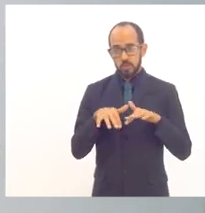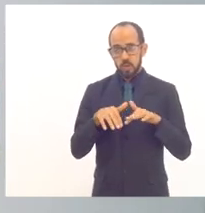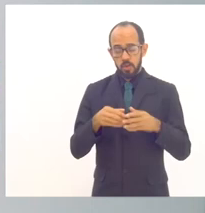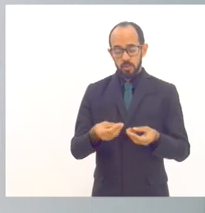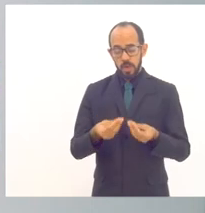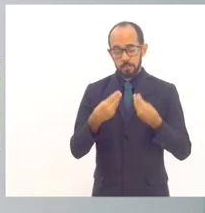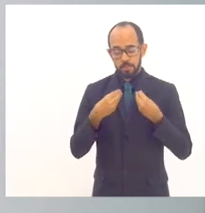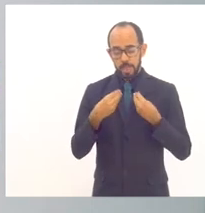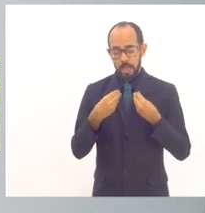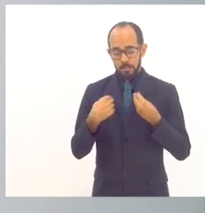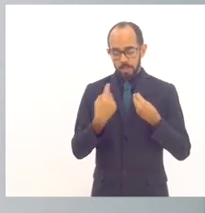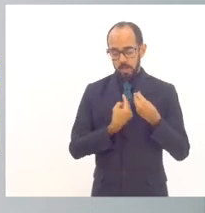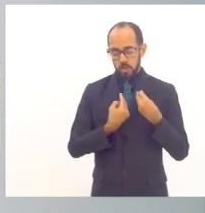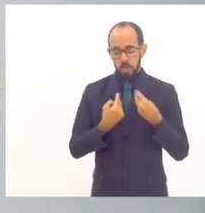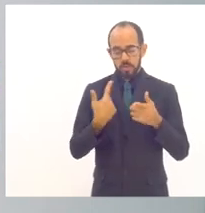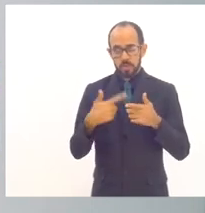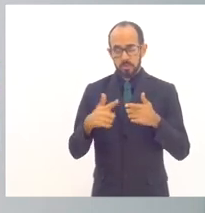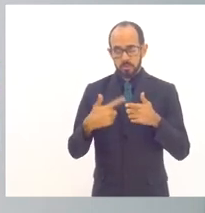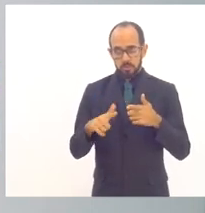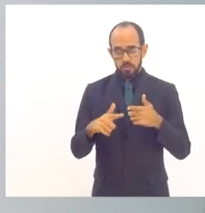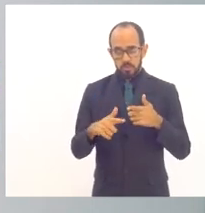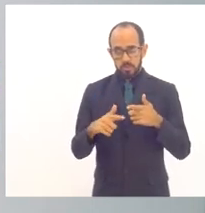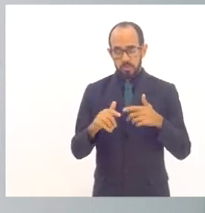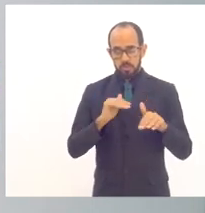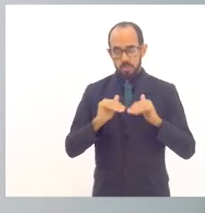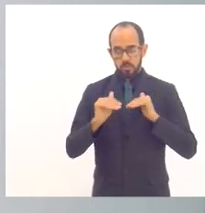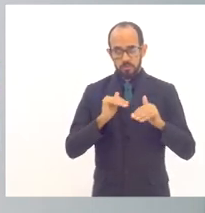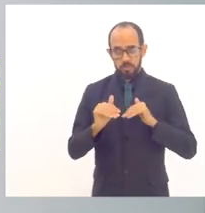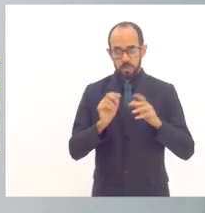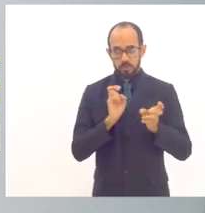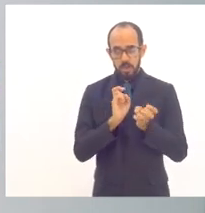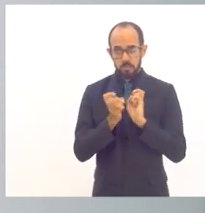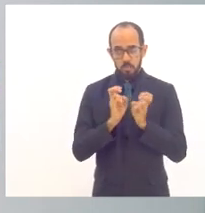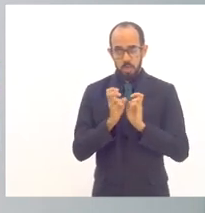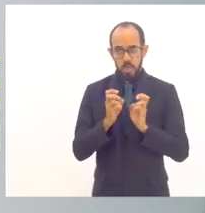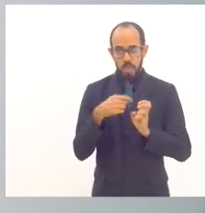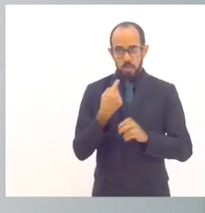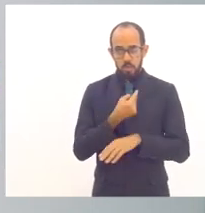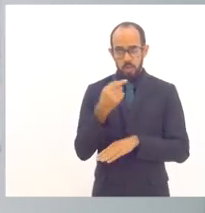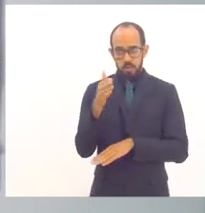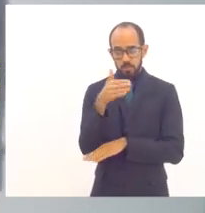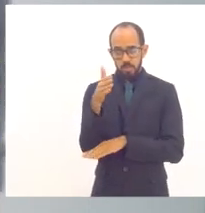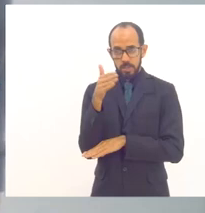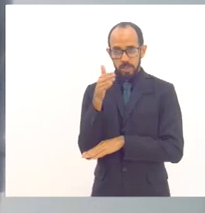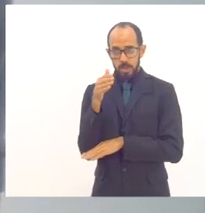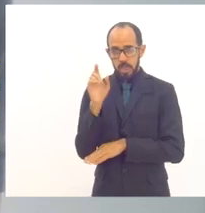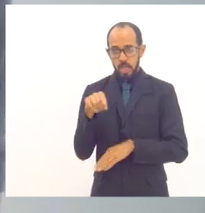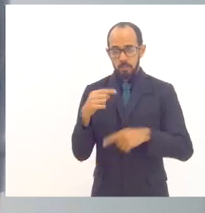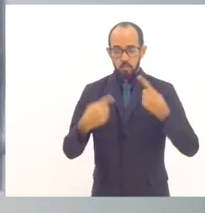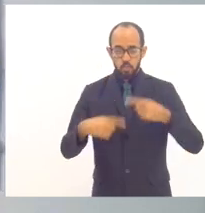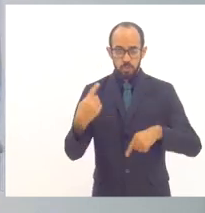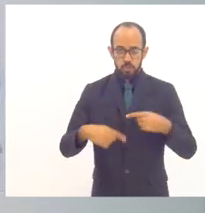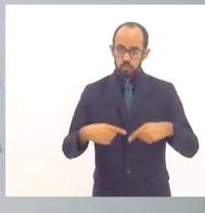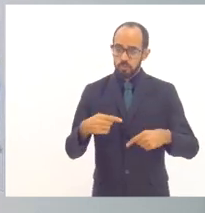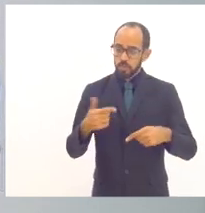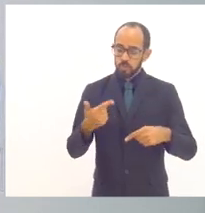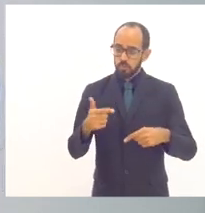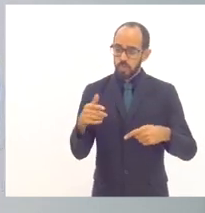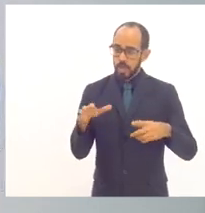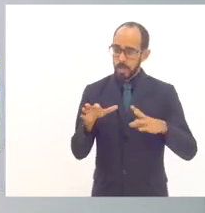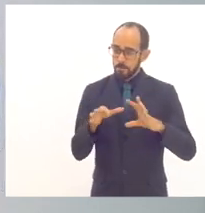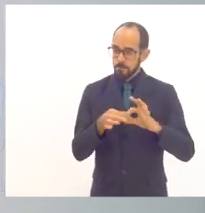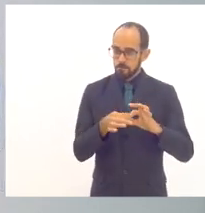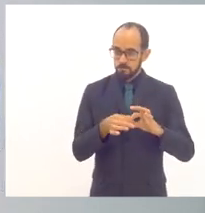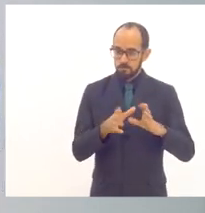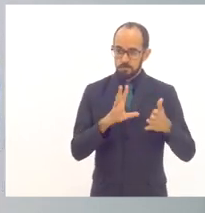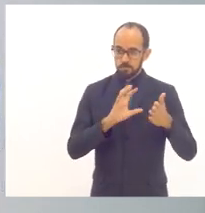essa questão. O movimento Capoeira é Nossa Bandeira é um movimento político, sim, mas ele não é partidário. Ele não